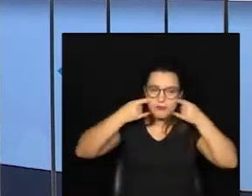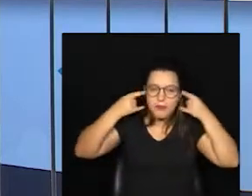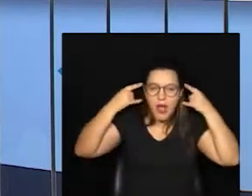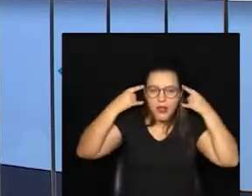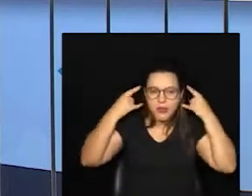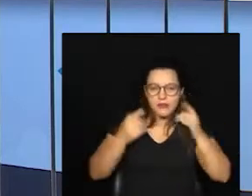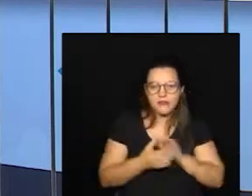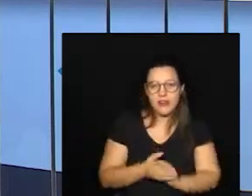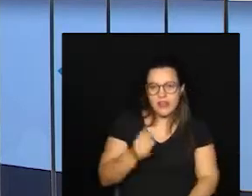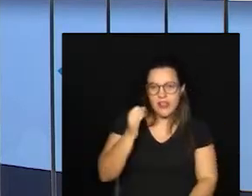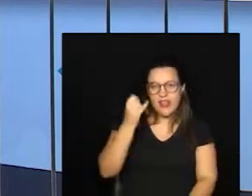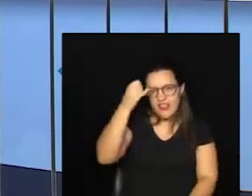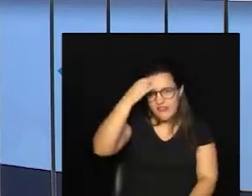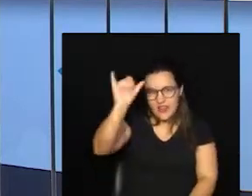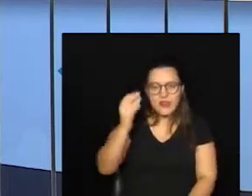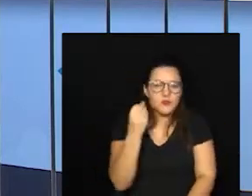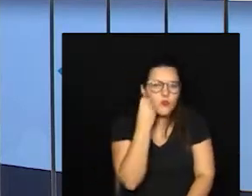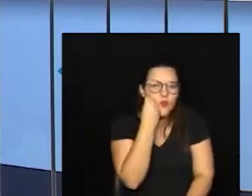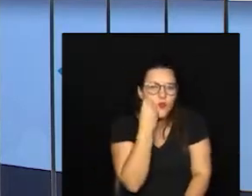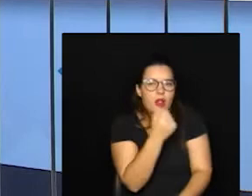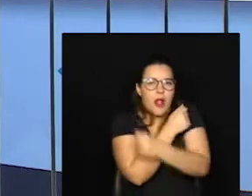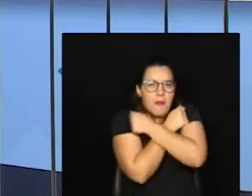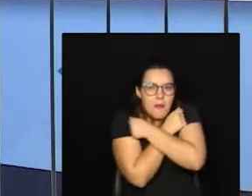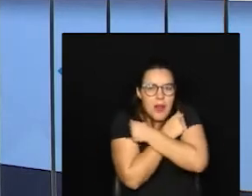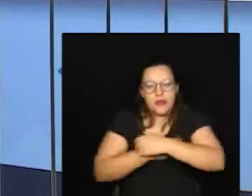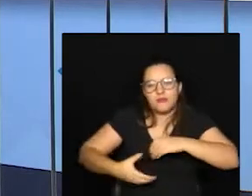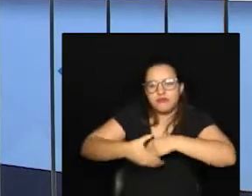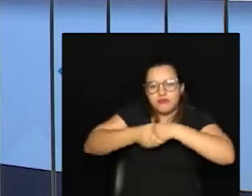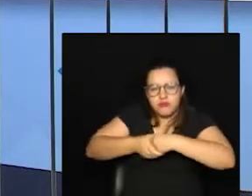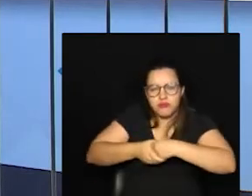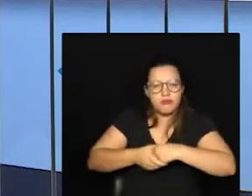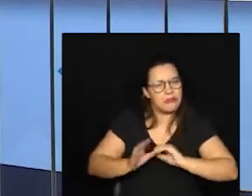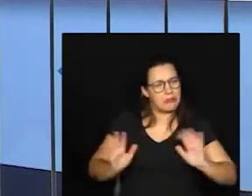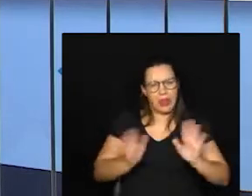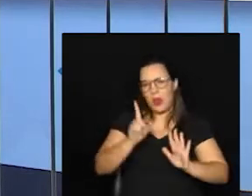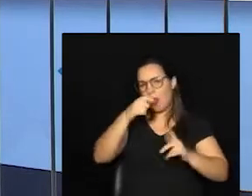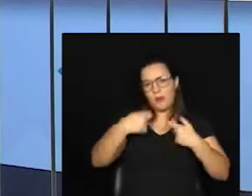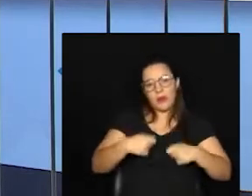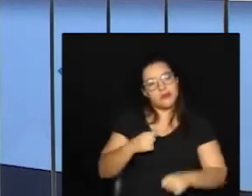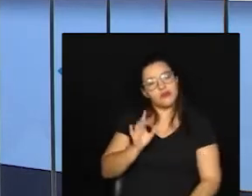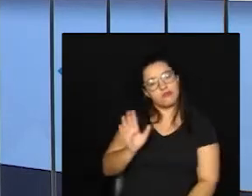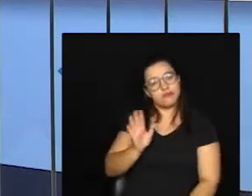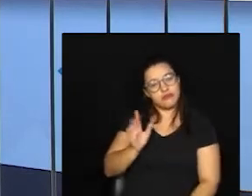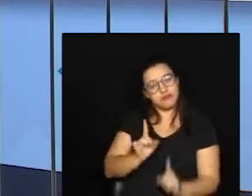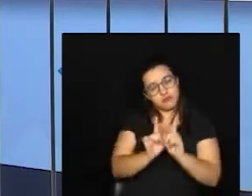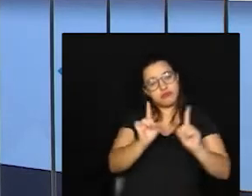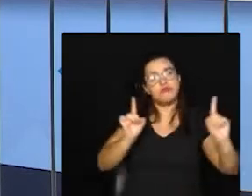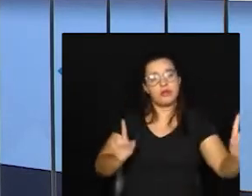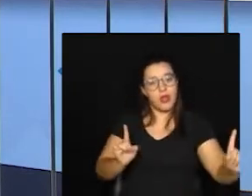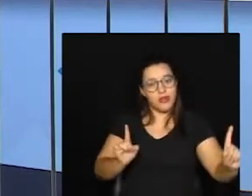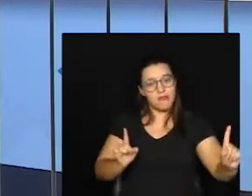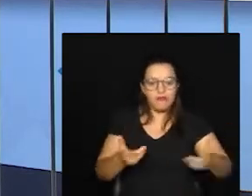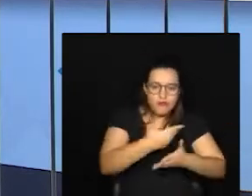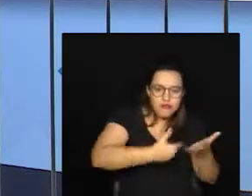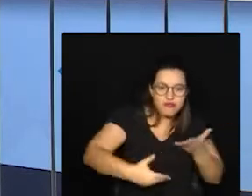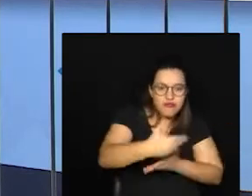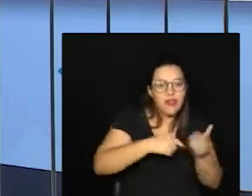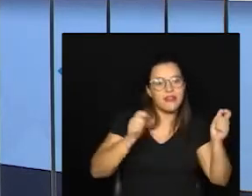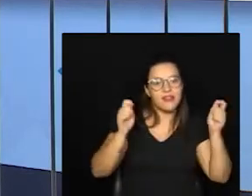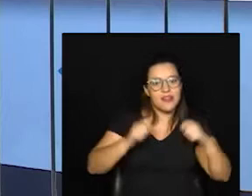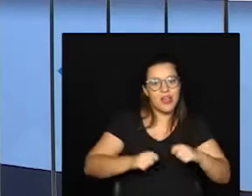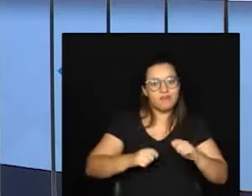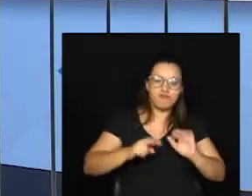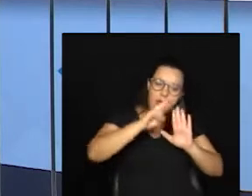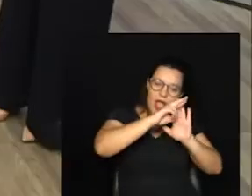evitar beijos, abraços, apertos de mão, para que a gente possa aí continuar convivendo com as pessoas, mas dentro